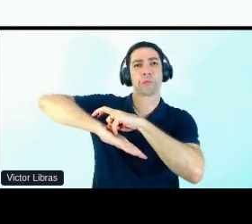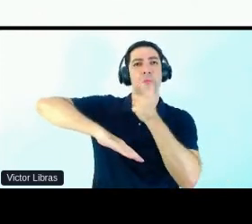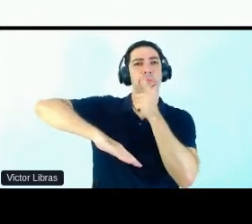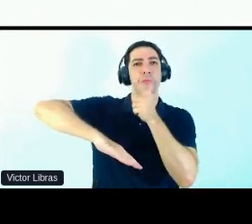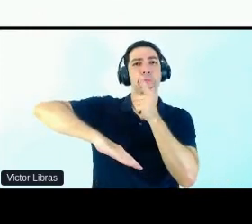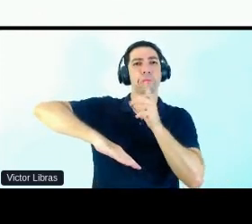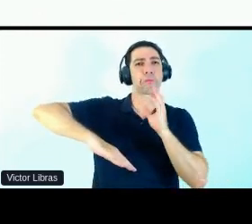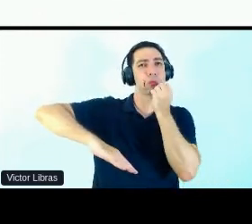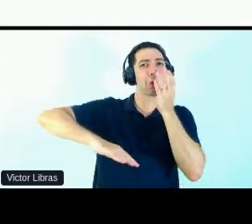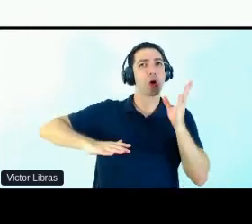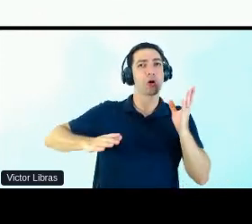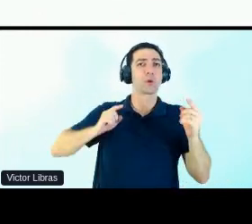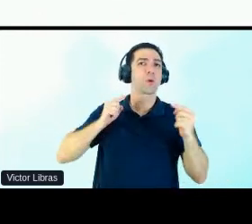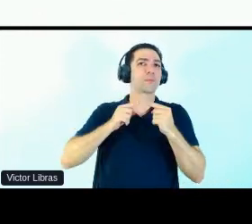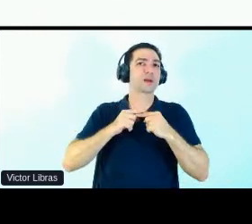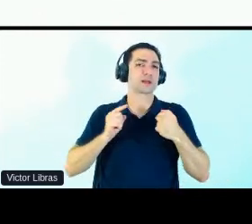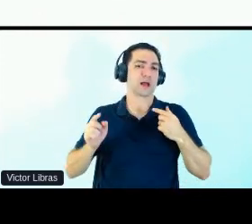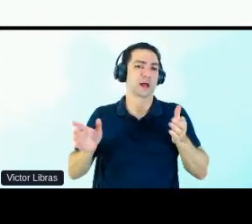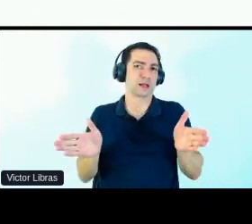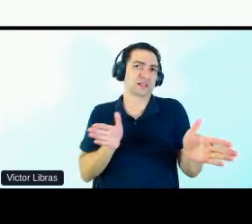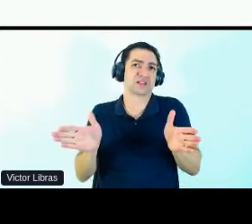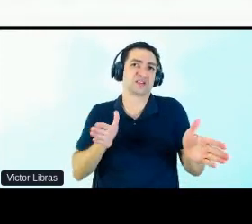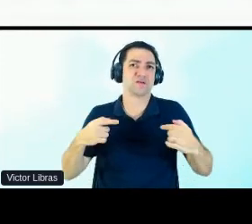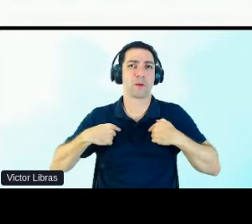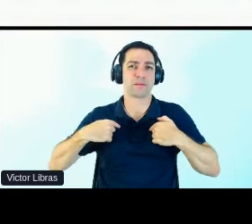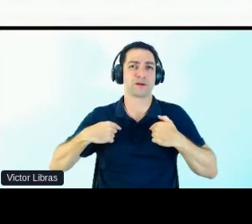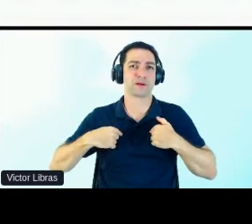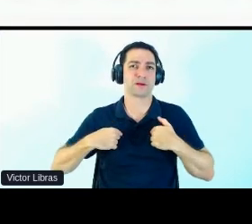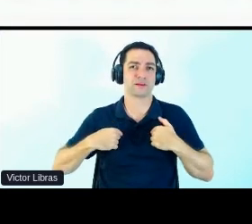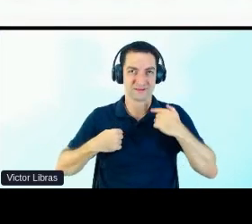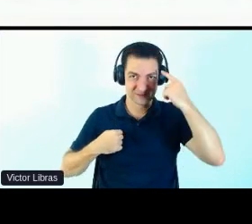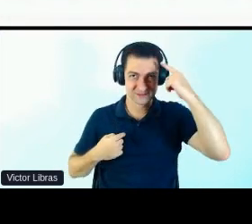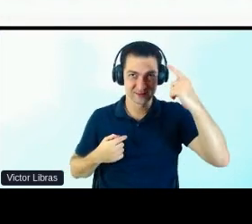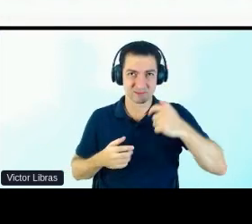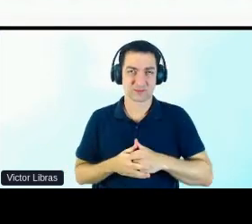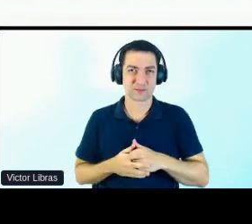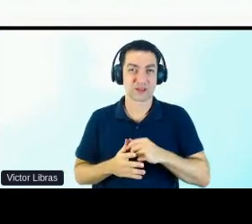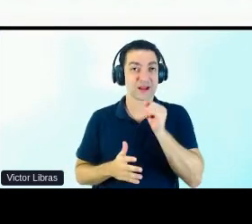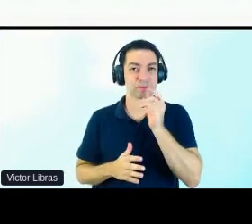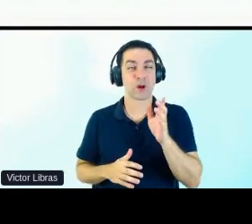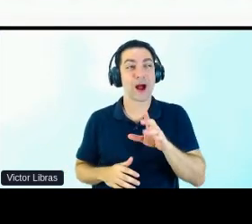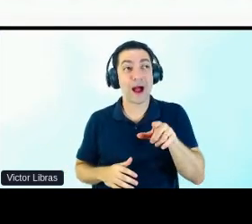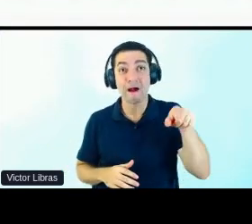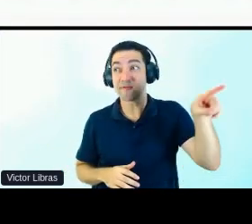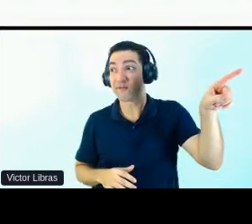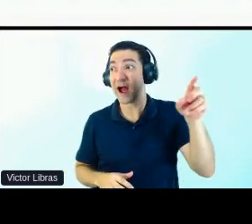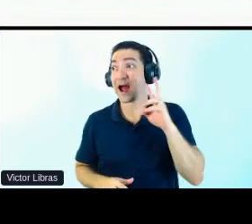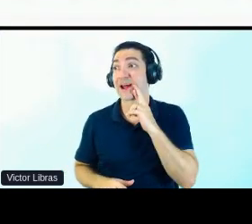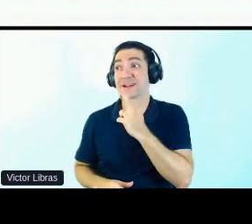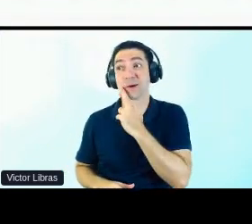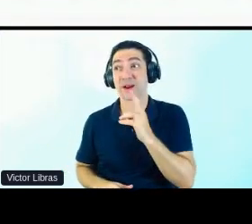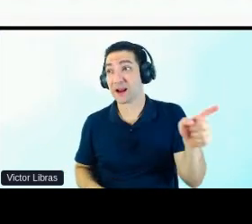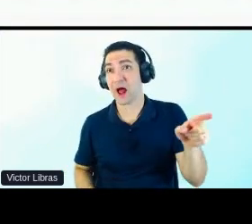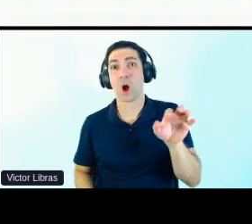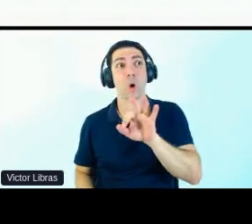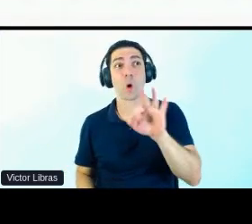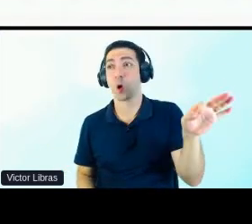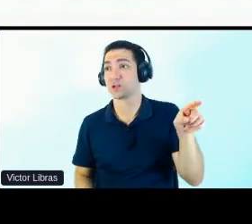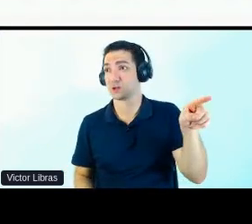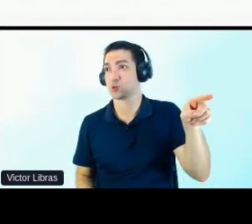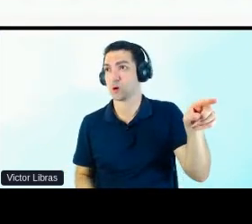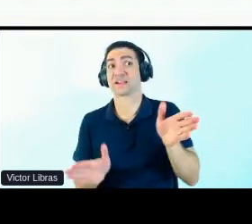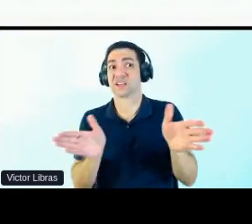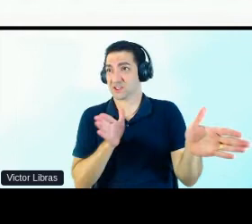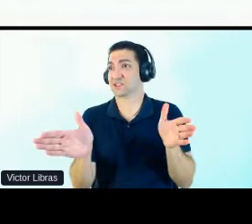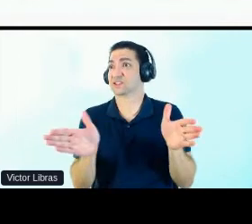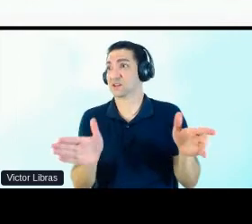vai naquele restaurante ali, vai comer ali que é ótimo. Acho que eu não posso falar isso para você. Eu não sei o que